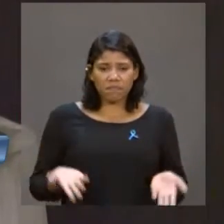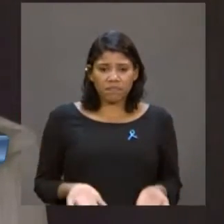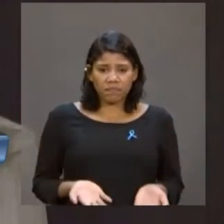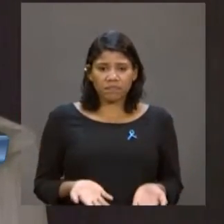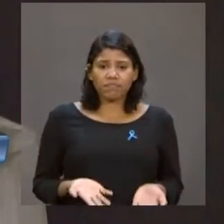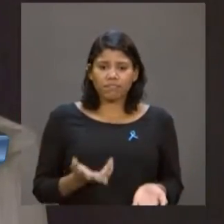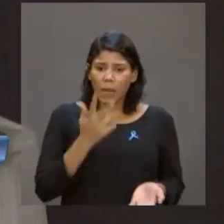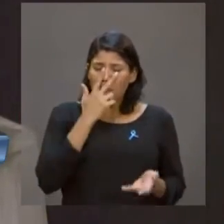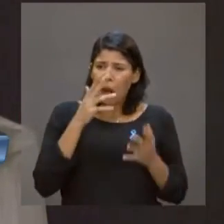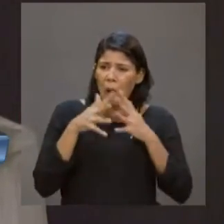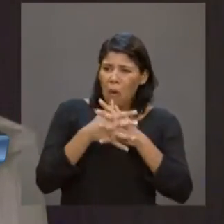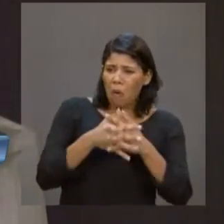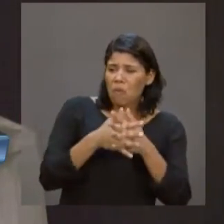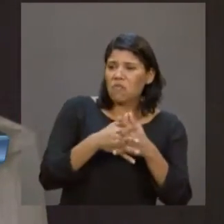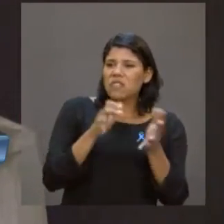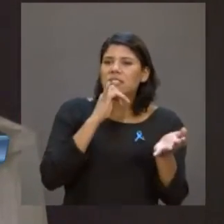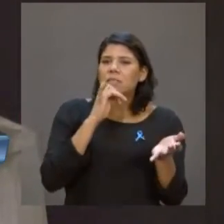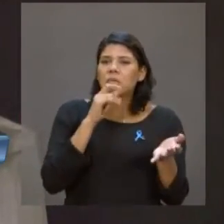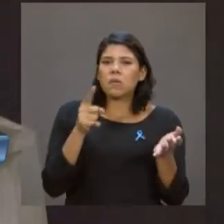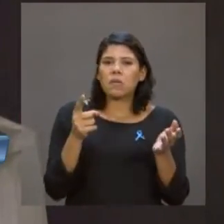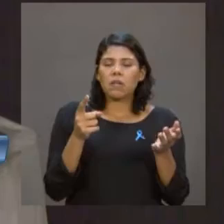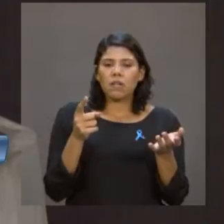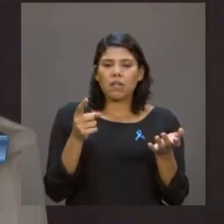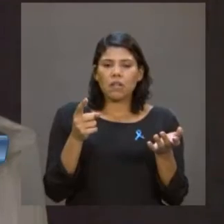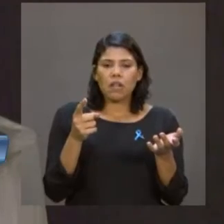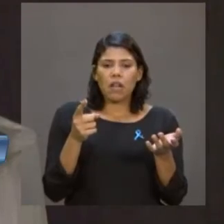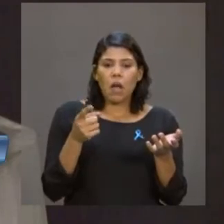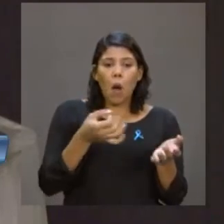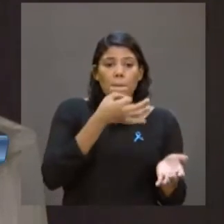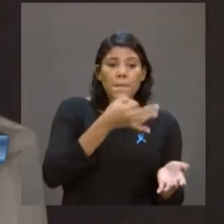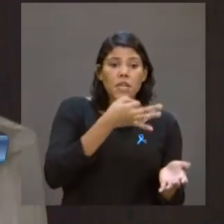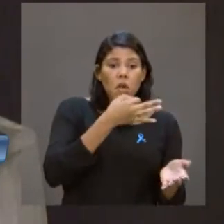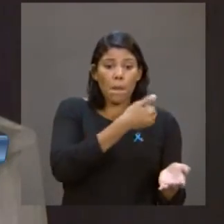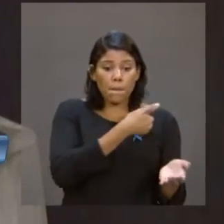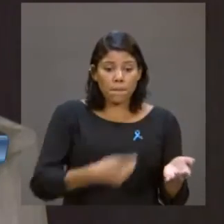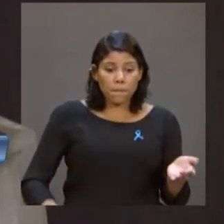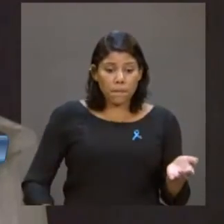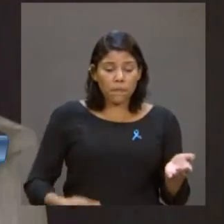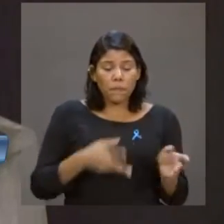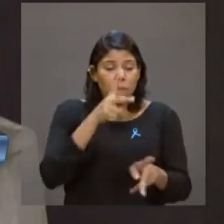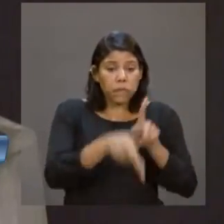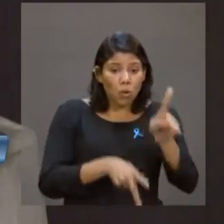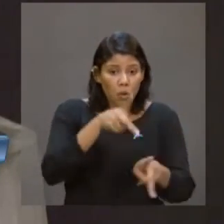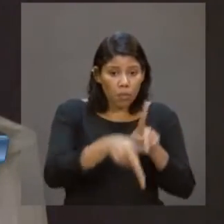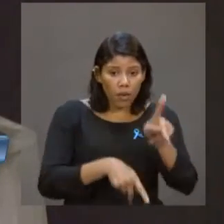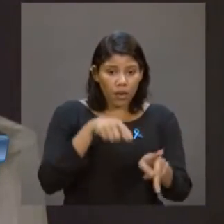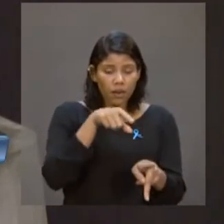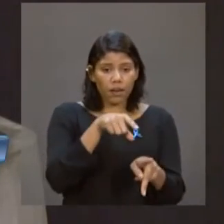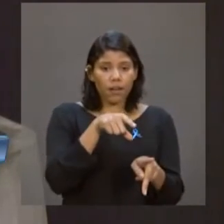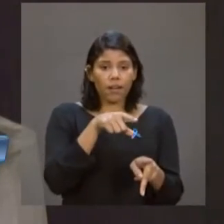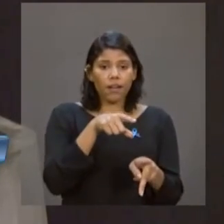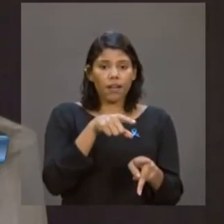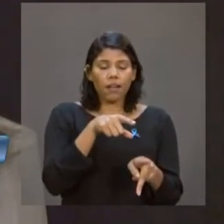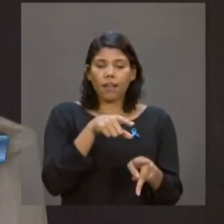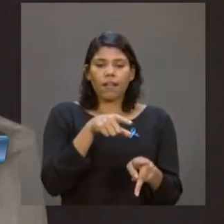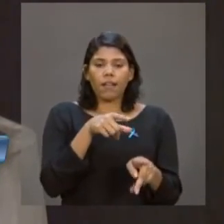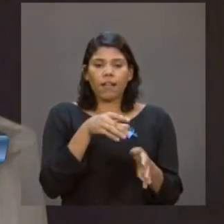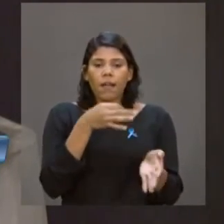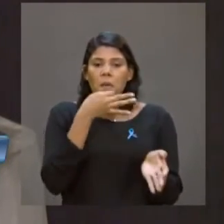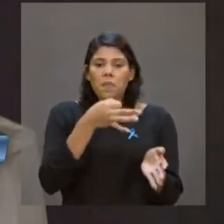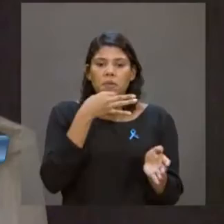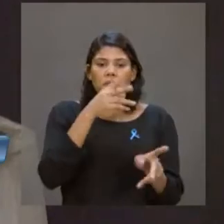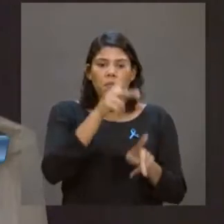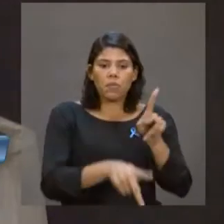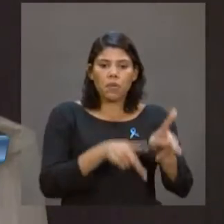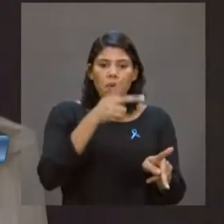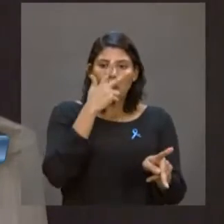Fica confundindo a opinião pública em que o legítimo processo penal seria